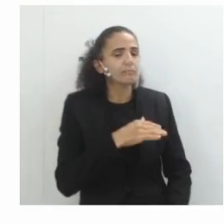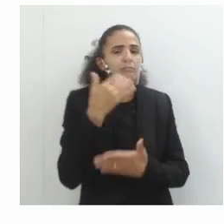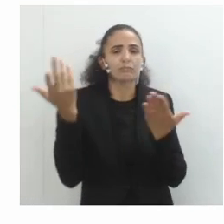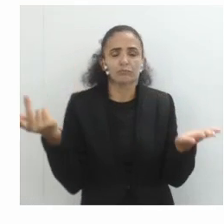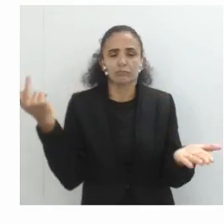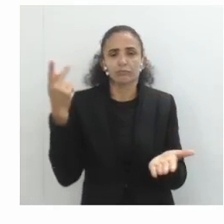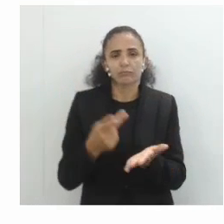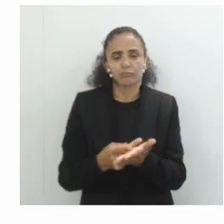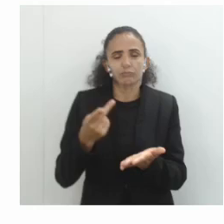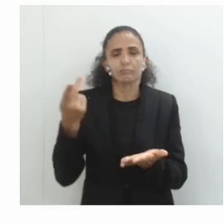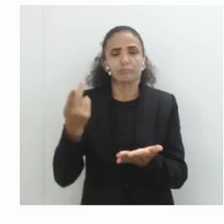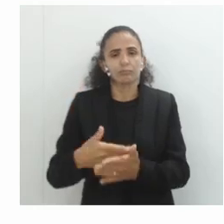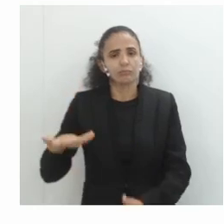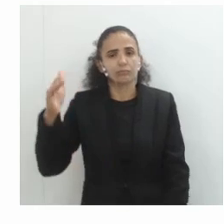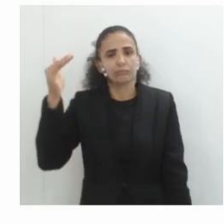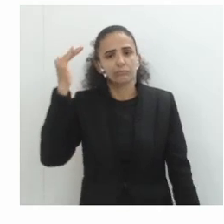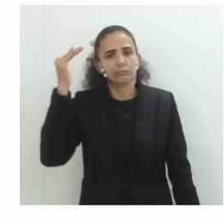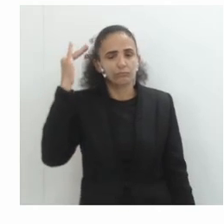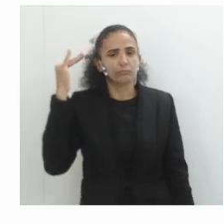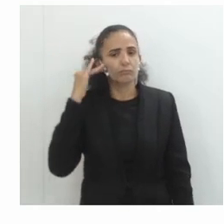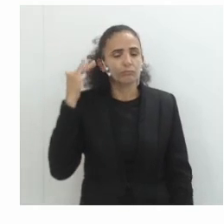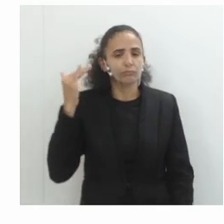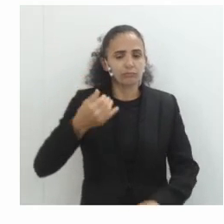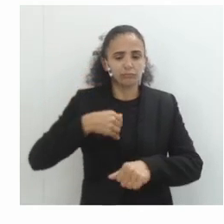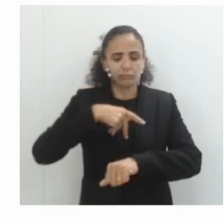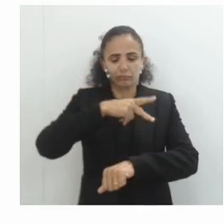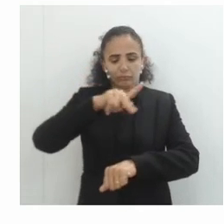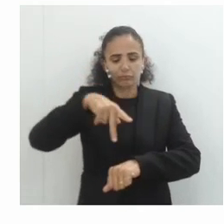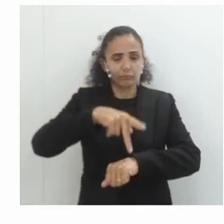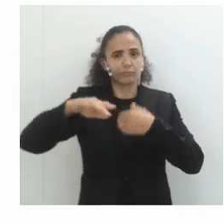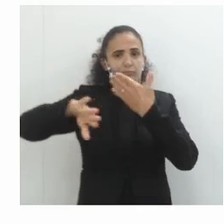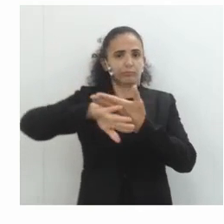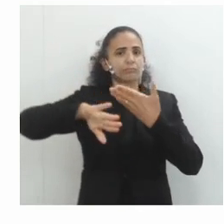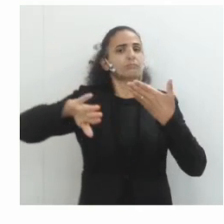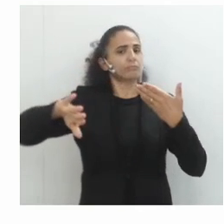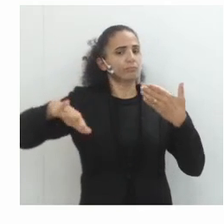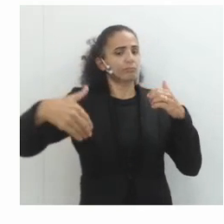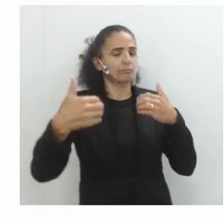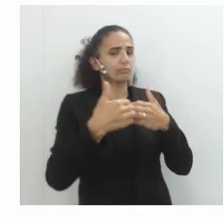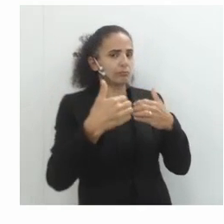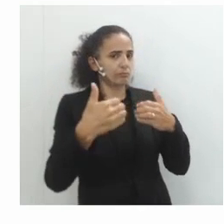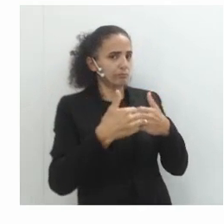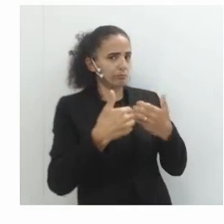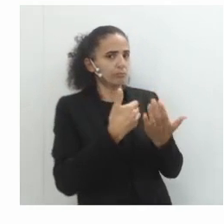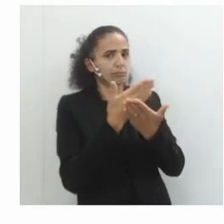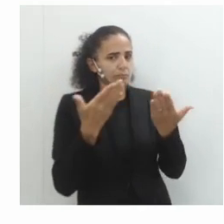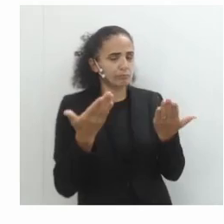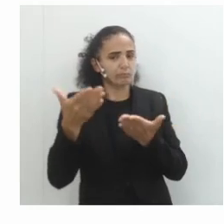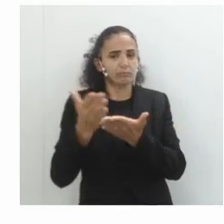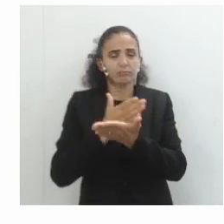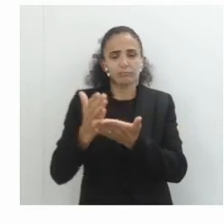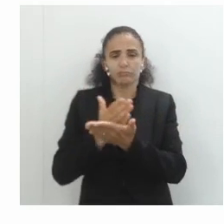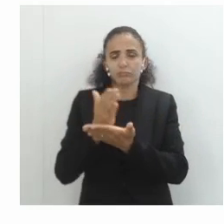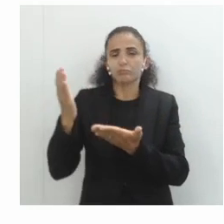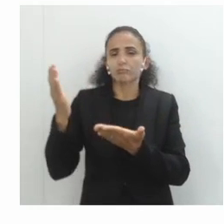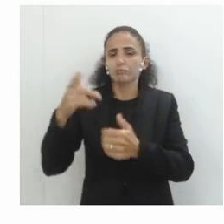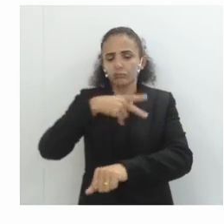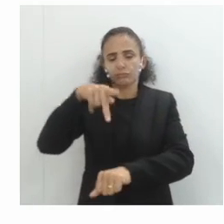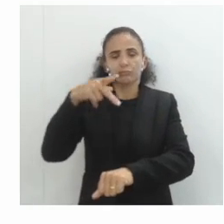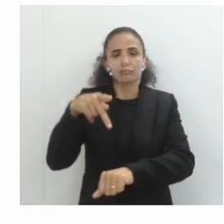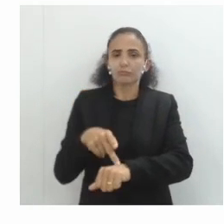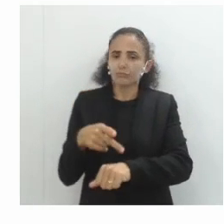Norte, é bastante isolado dos países que estão ao redor e também ligado a outros países do mundo. E